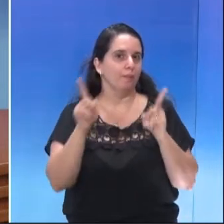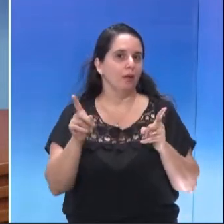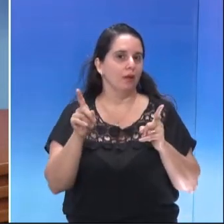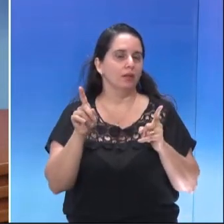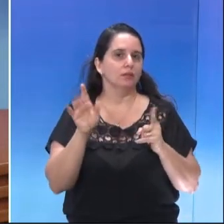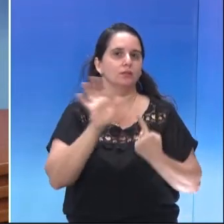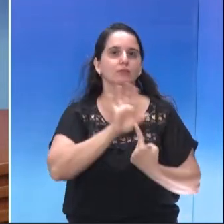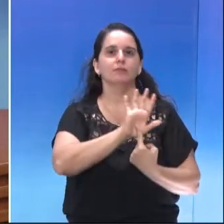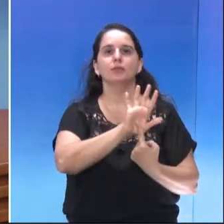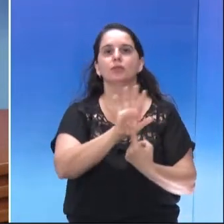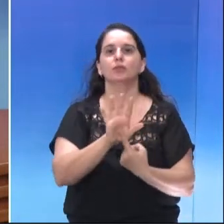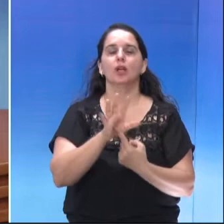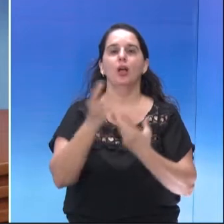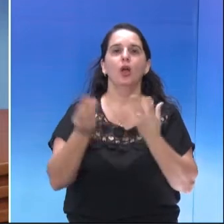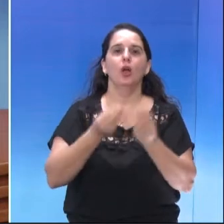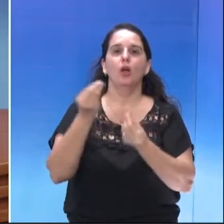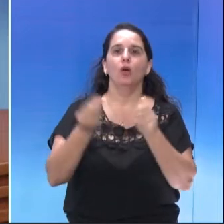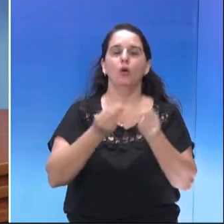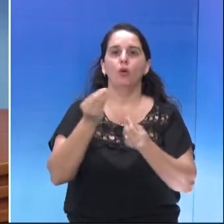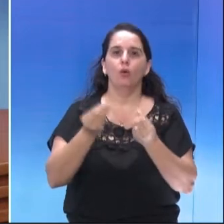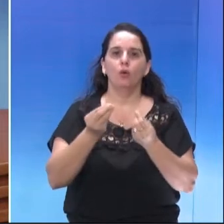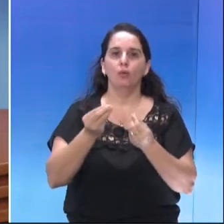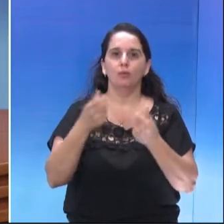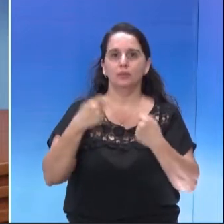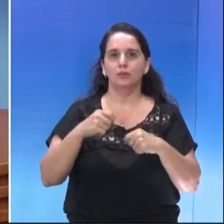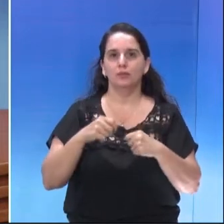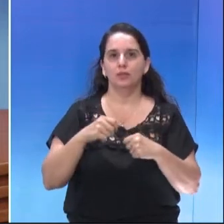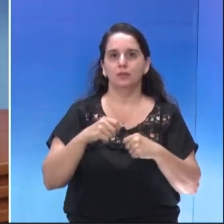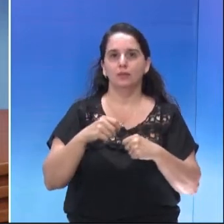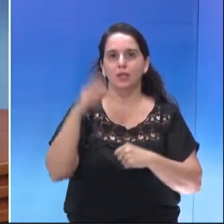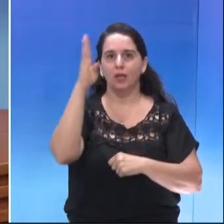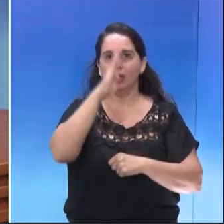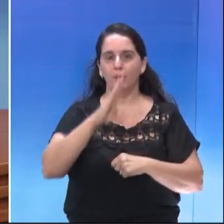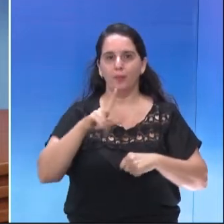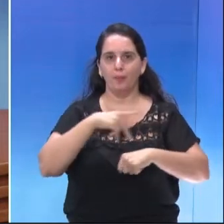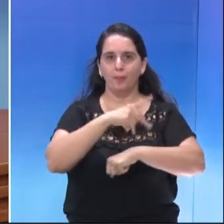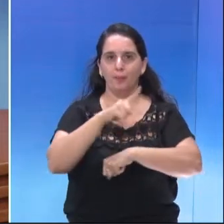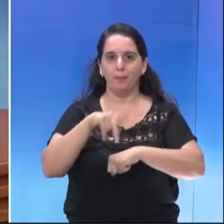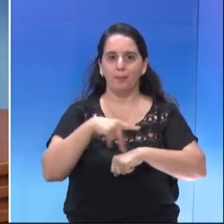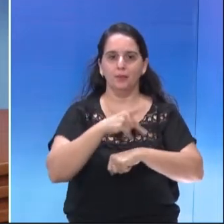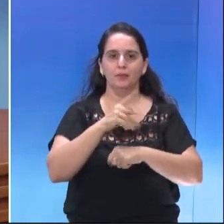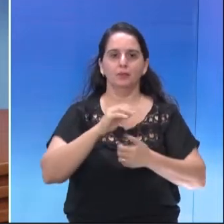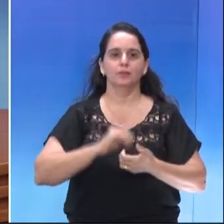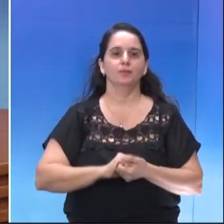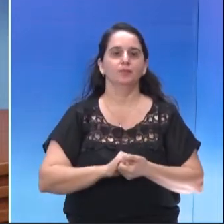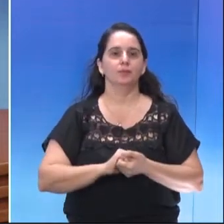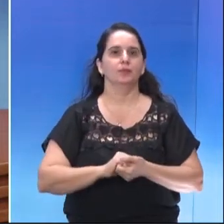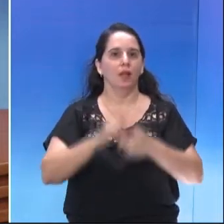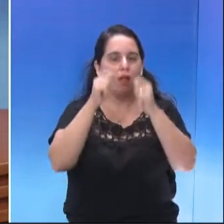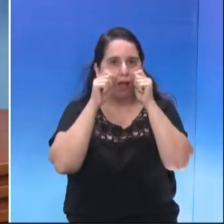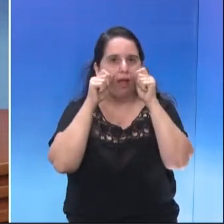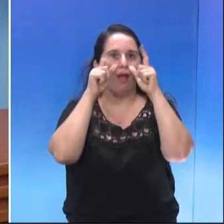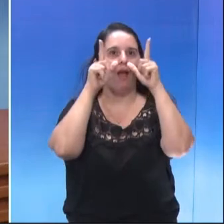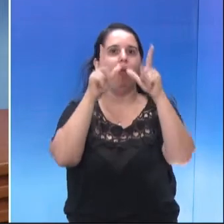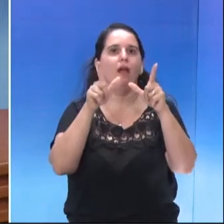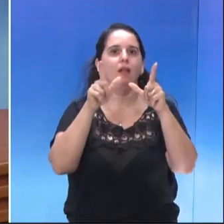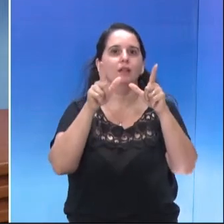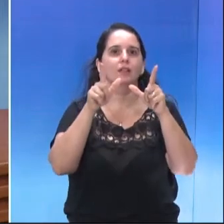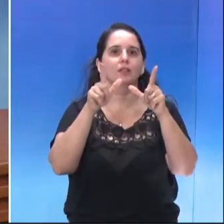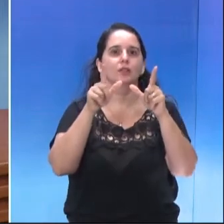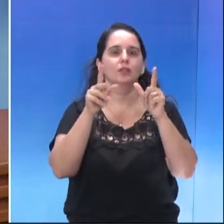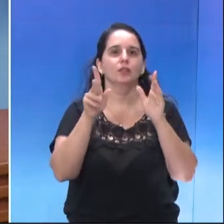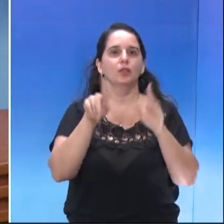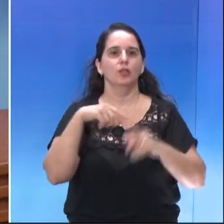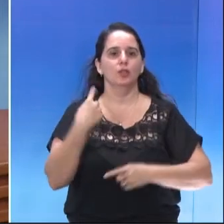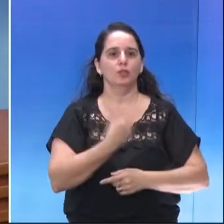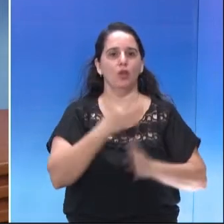do que deveria ser constituído no nosso país, ok? Então, já se liga para as nossas